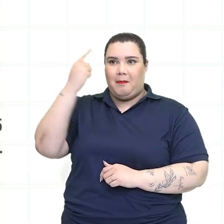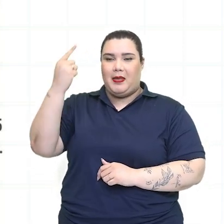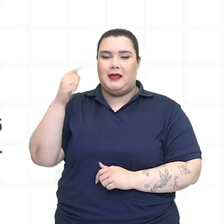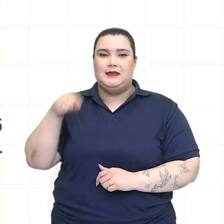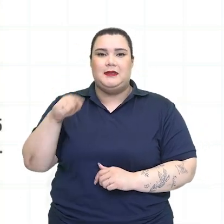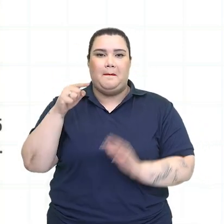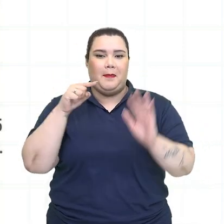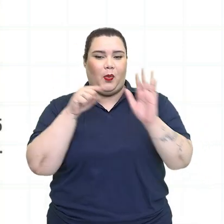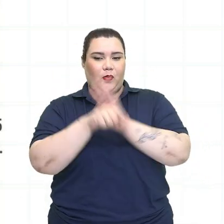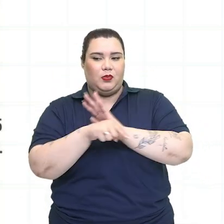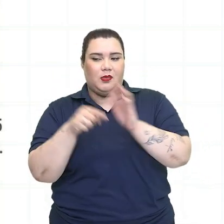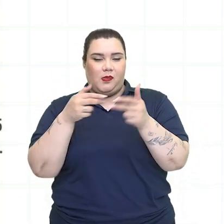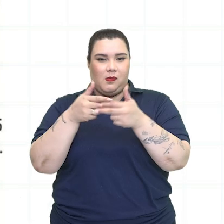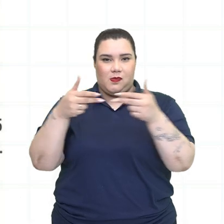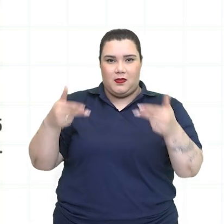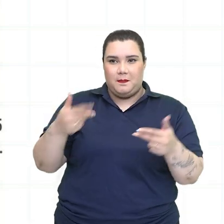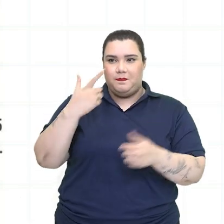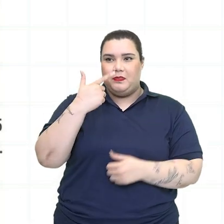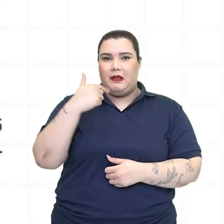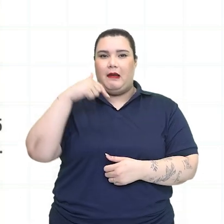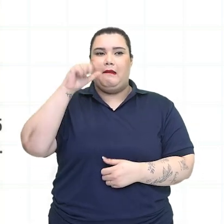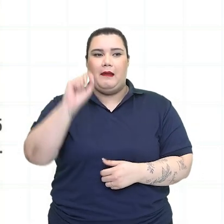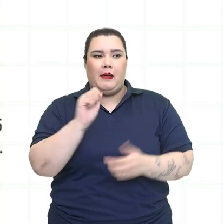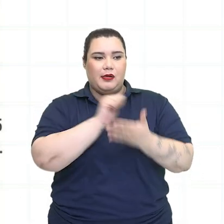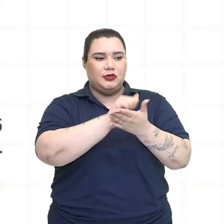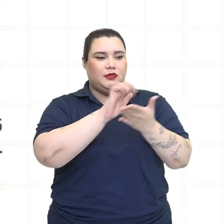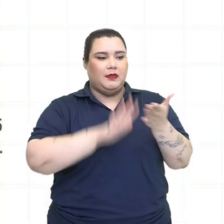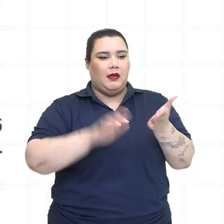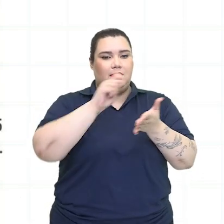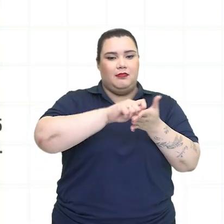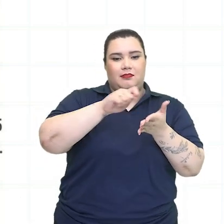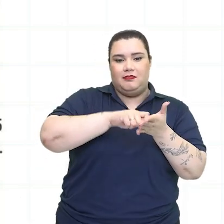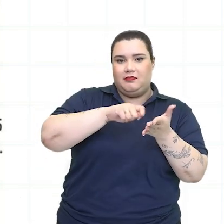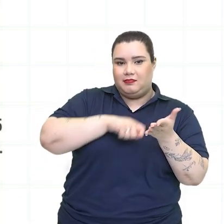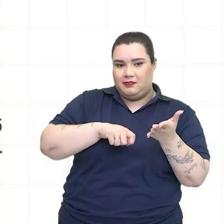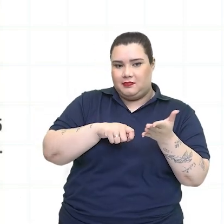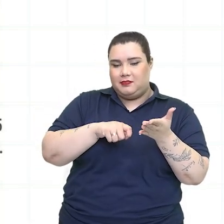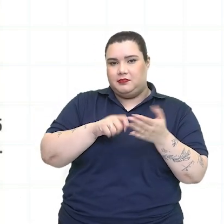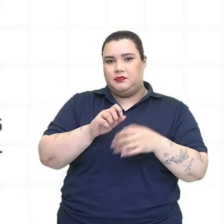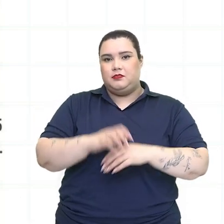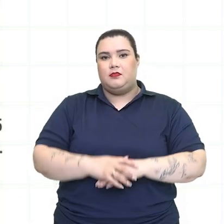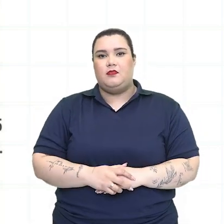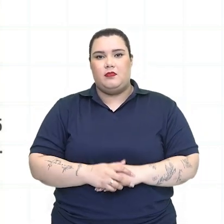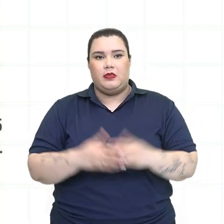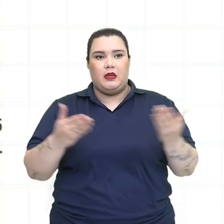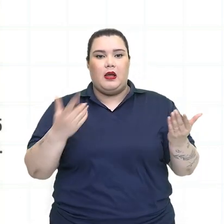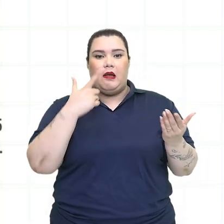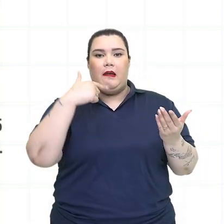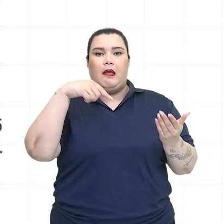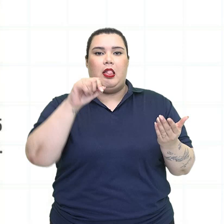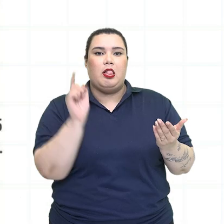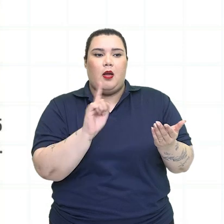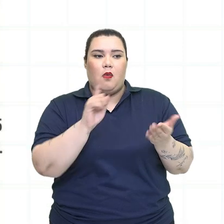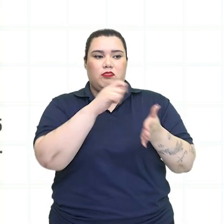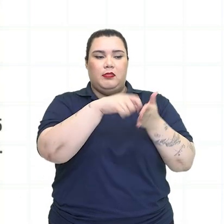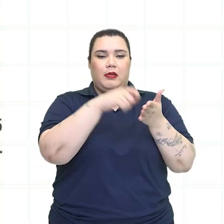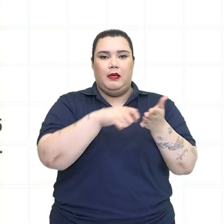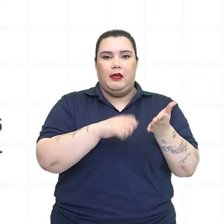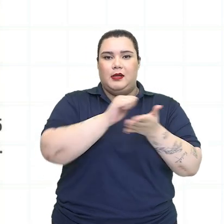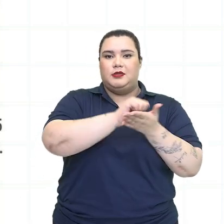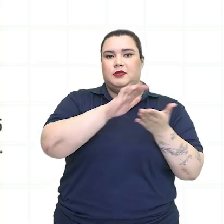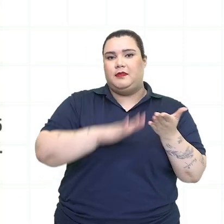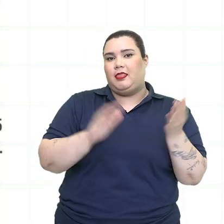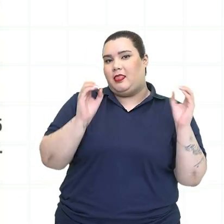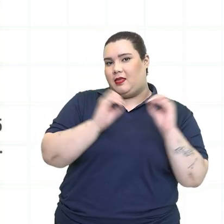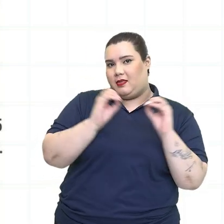pensar que a professora tinha feito? Quem fez a lição de casa? Né? E quem não fez, por exemplo, no caso quem